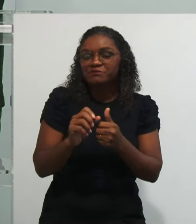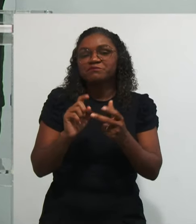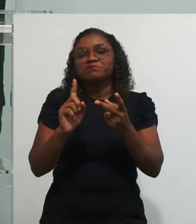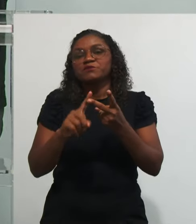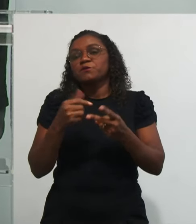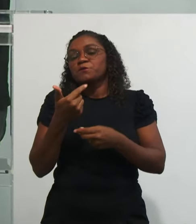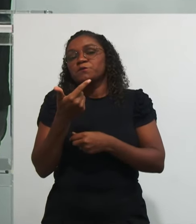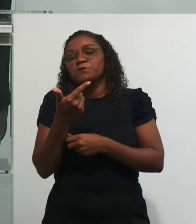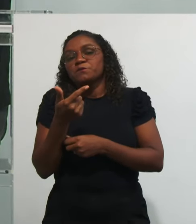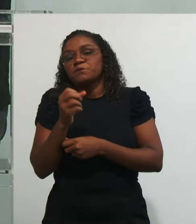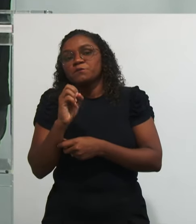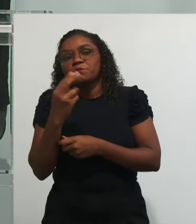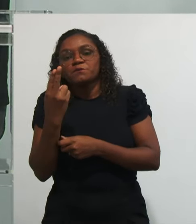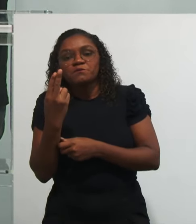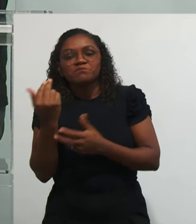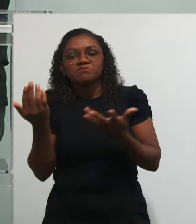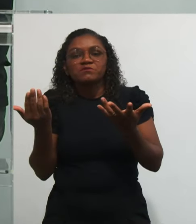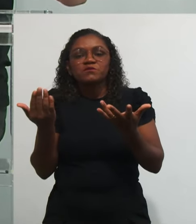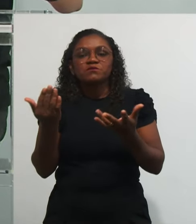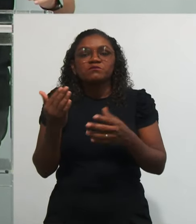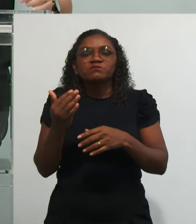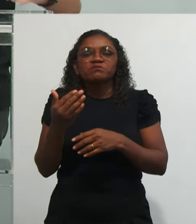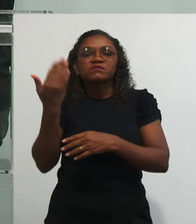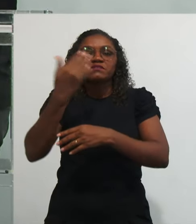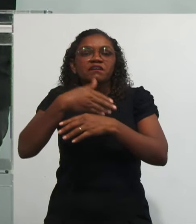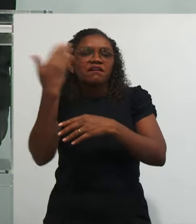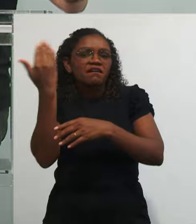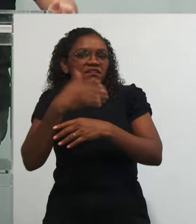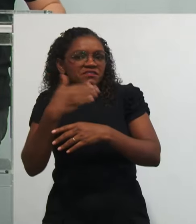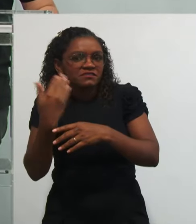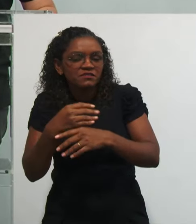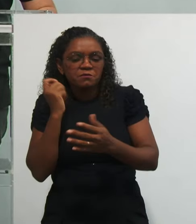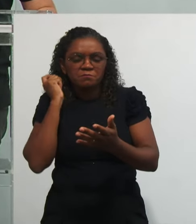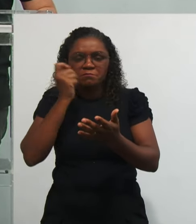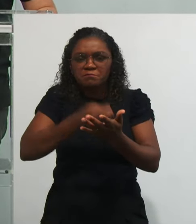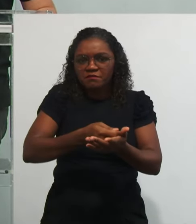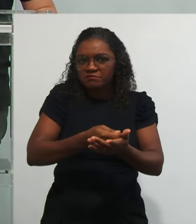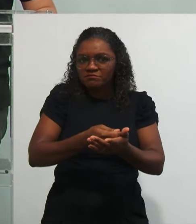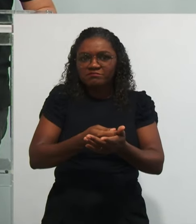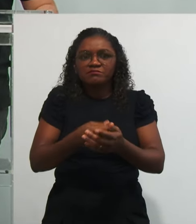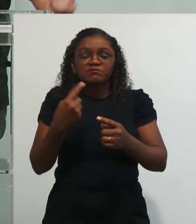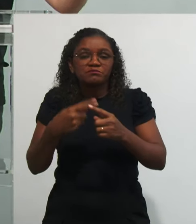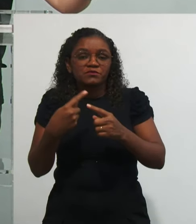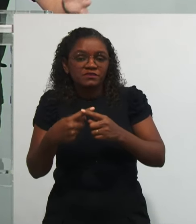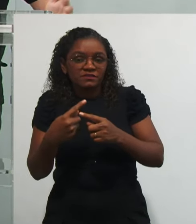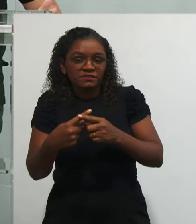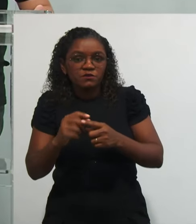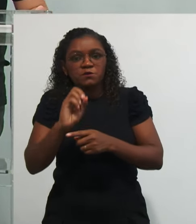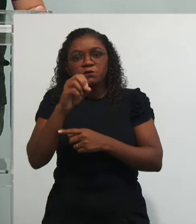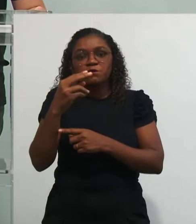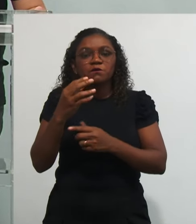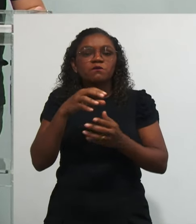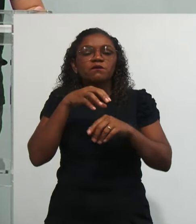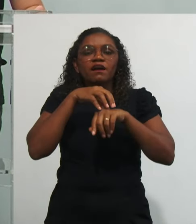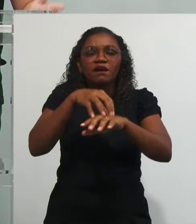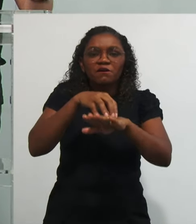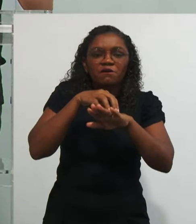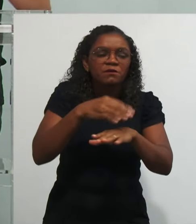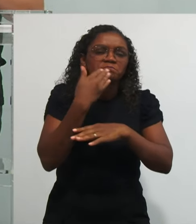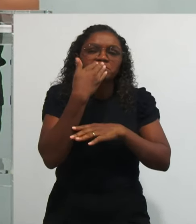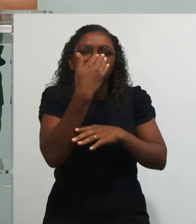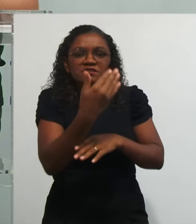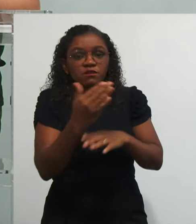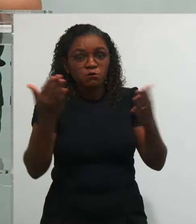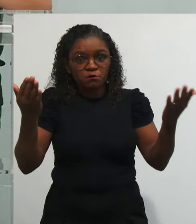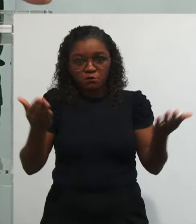e e e eh pedir um Tax né e pagar aí para você andar de tax ou pedir uma carona né mas